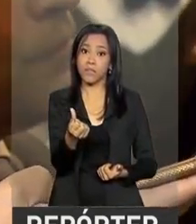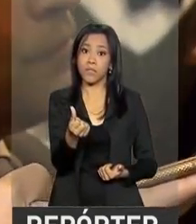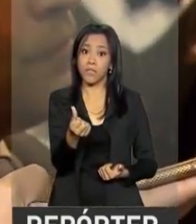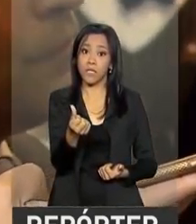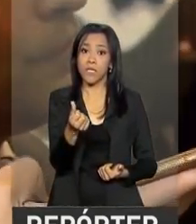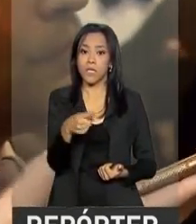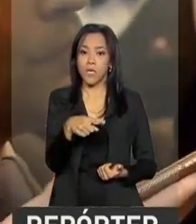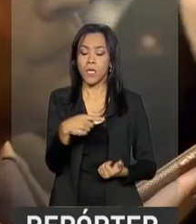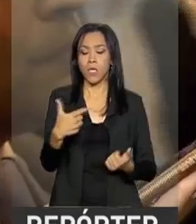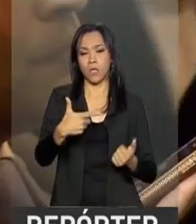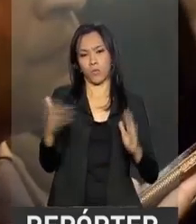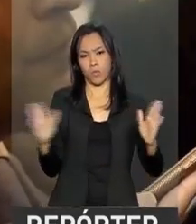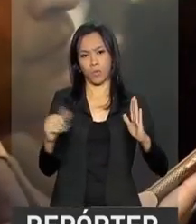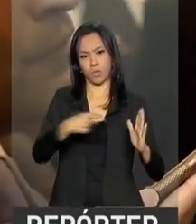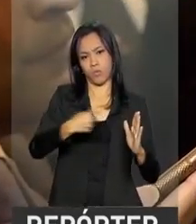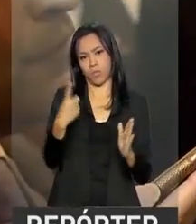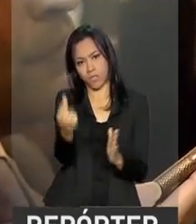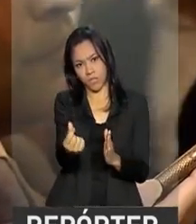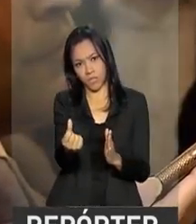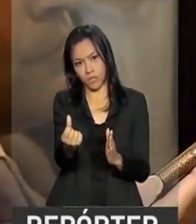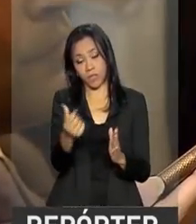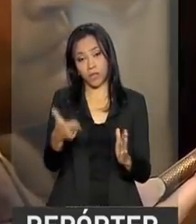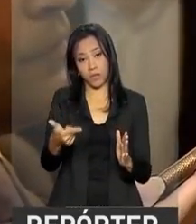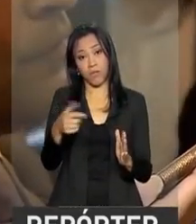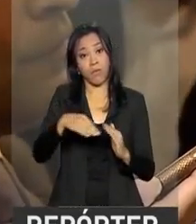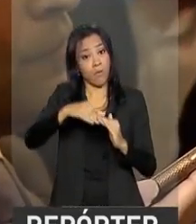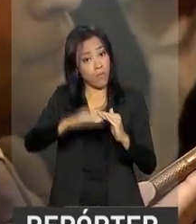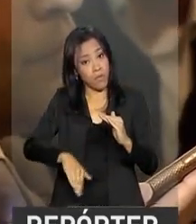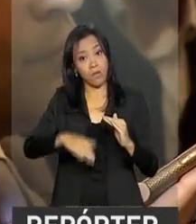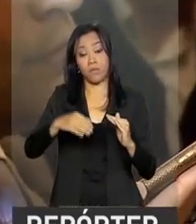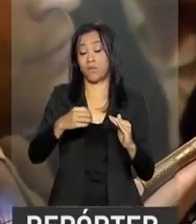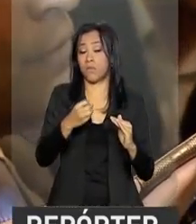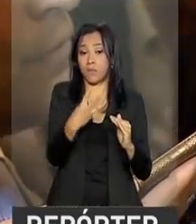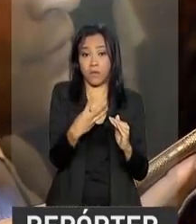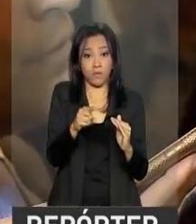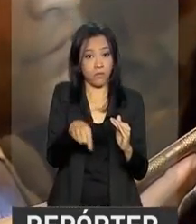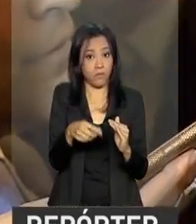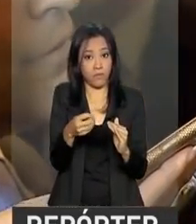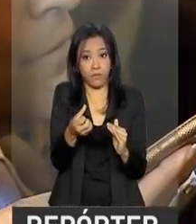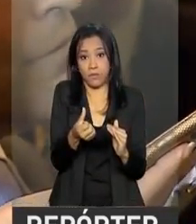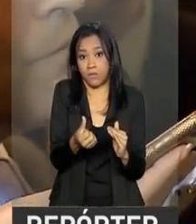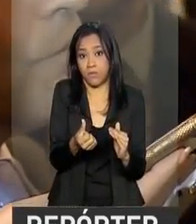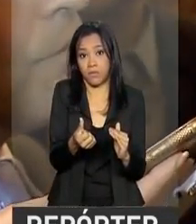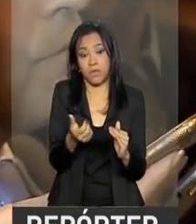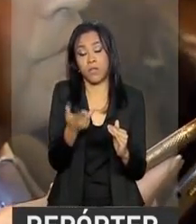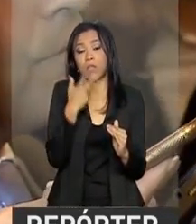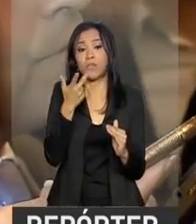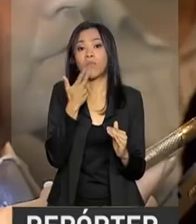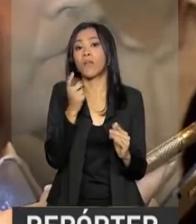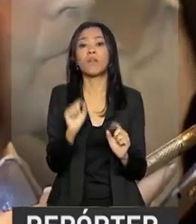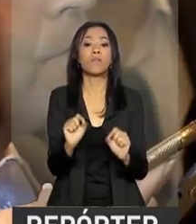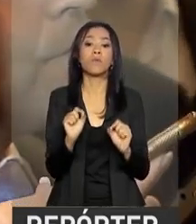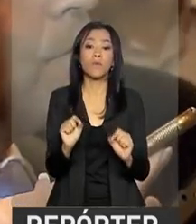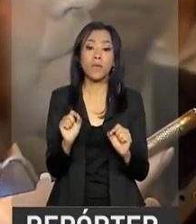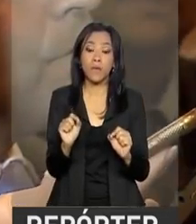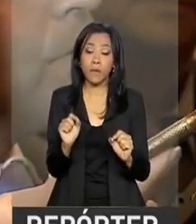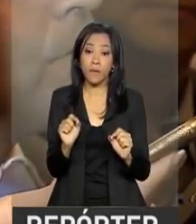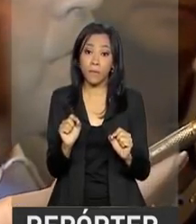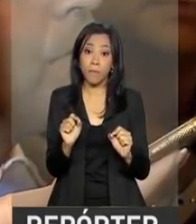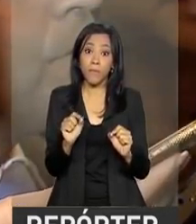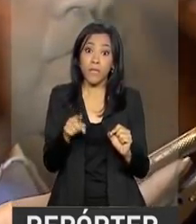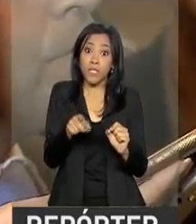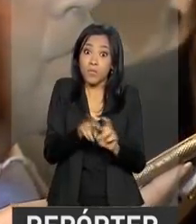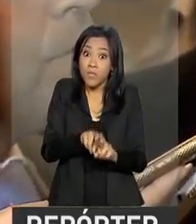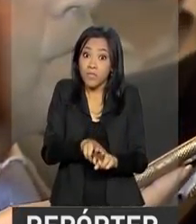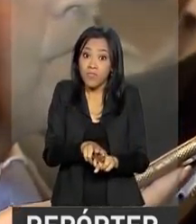2016 casa então menos 3,6 mais nós estamos falando aí é de uma